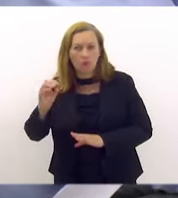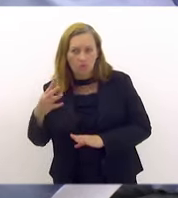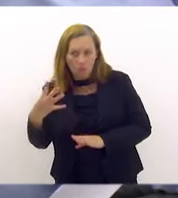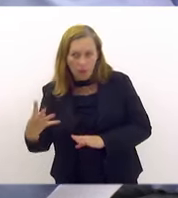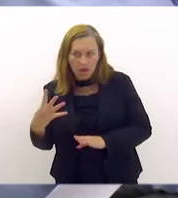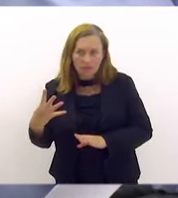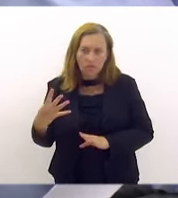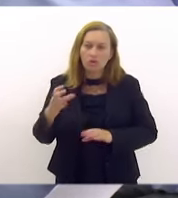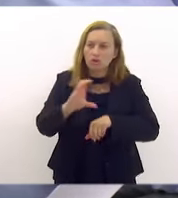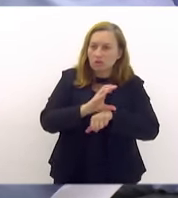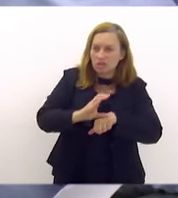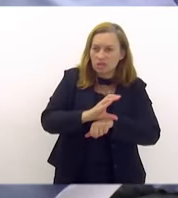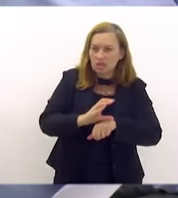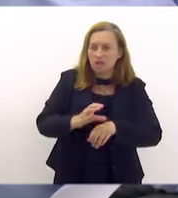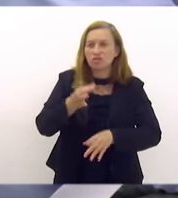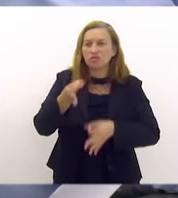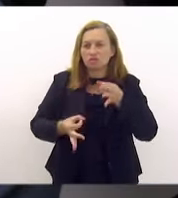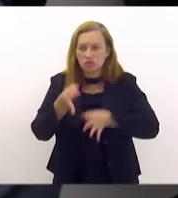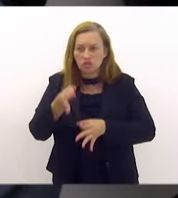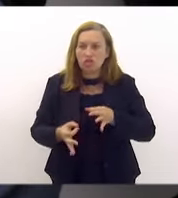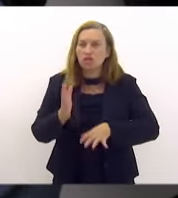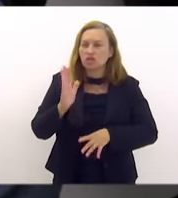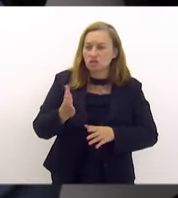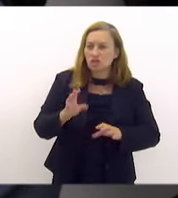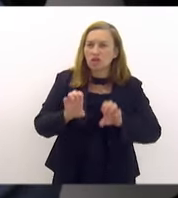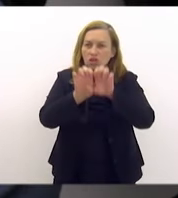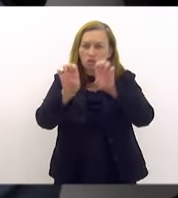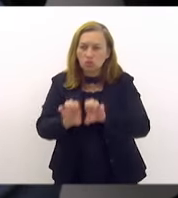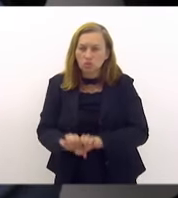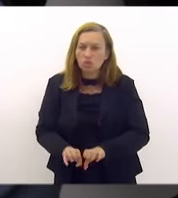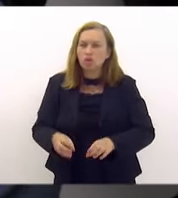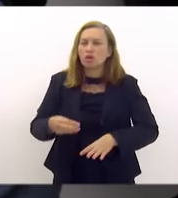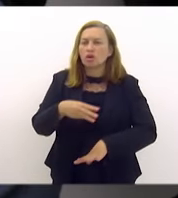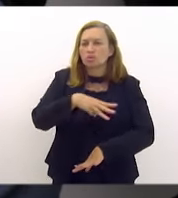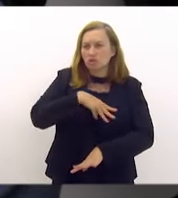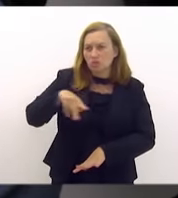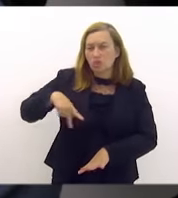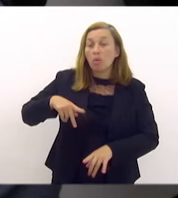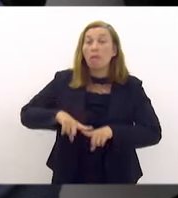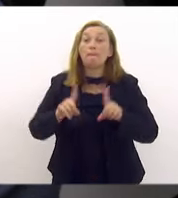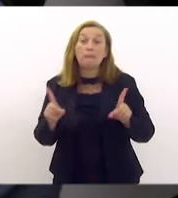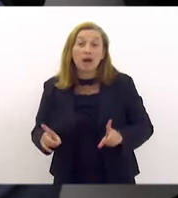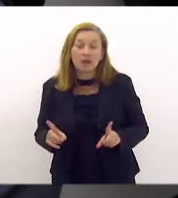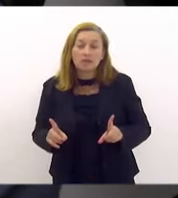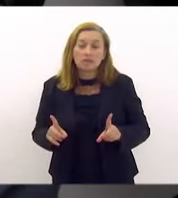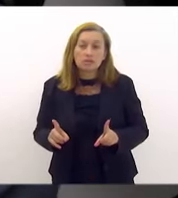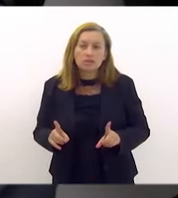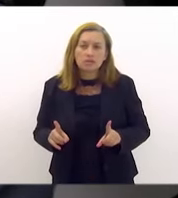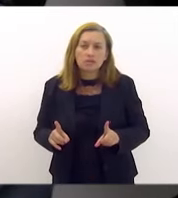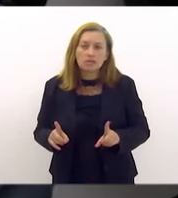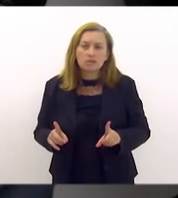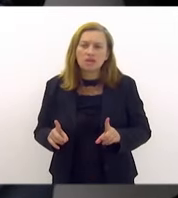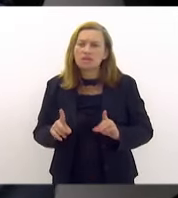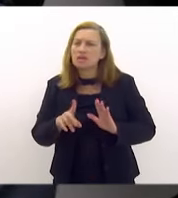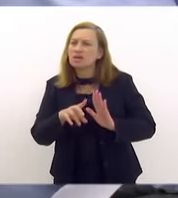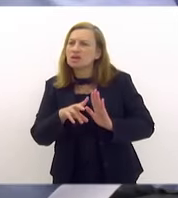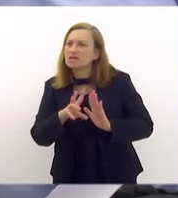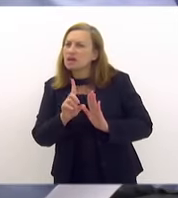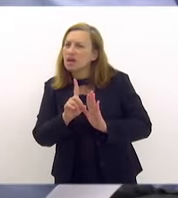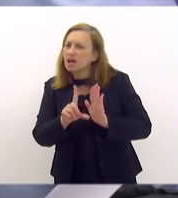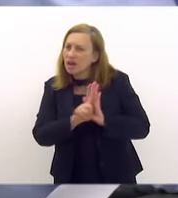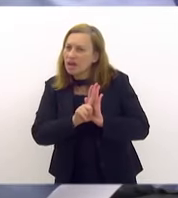de Justiça e que isso já tem mexido na estrutura do próprio Ministério Público mas essas diretrizes a partir